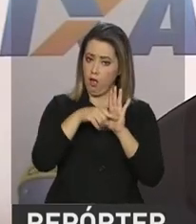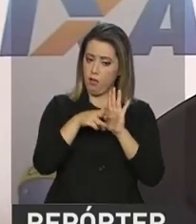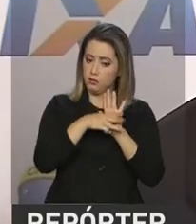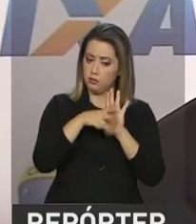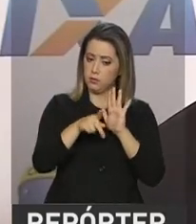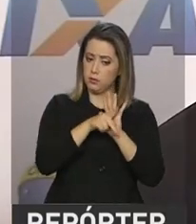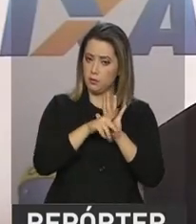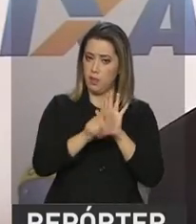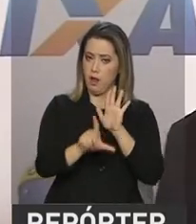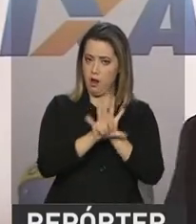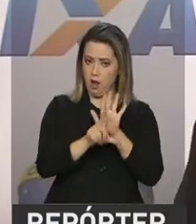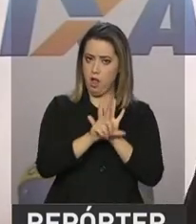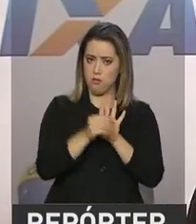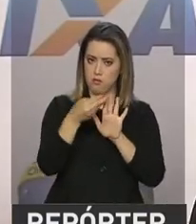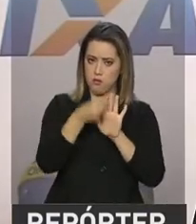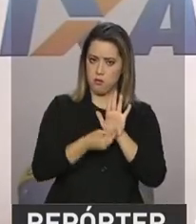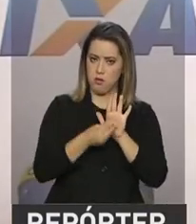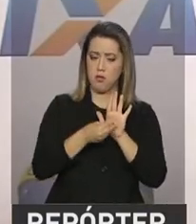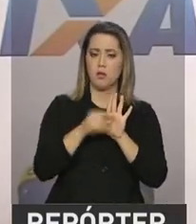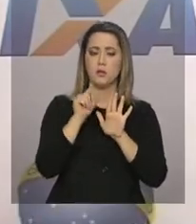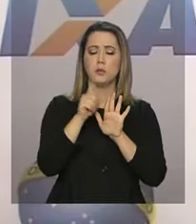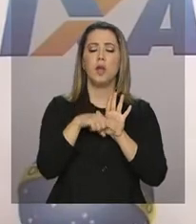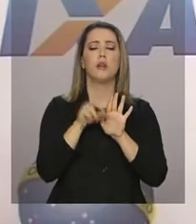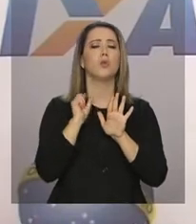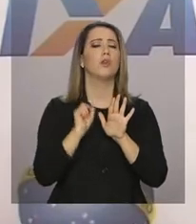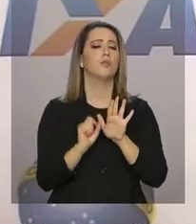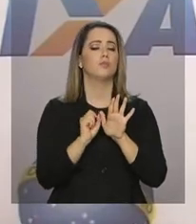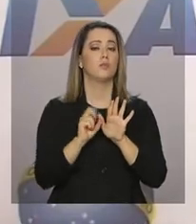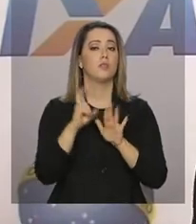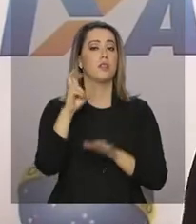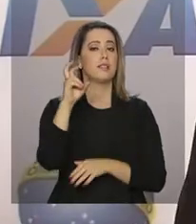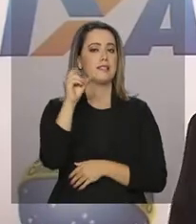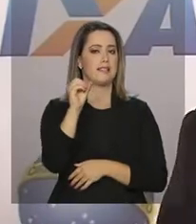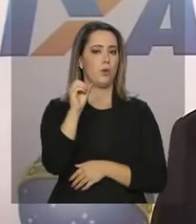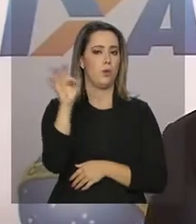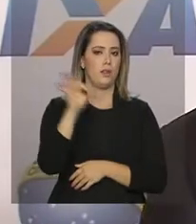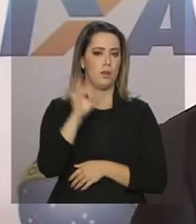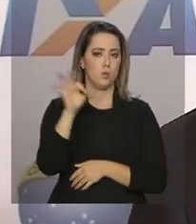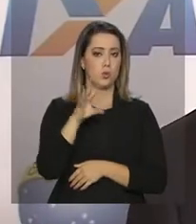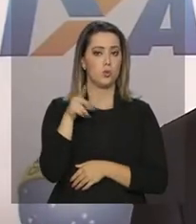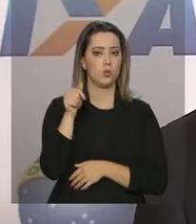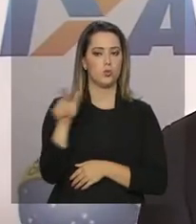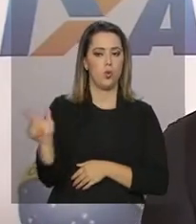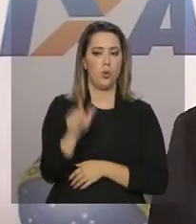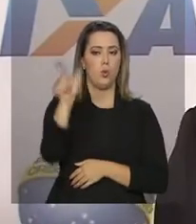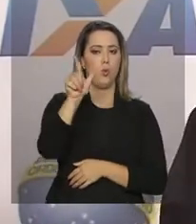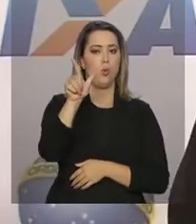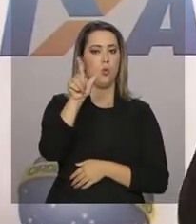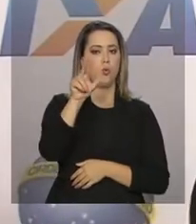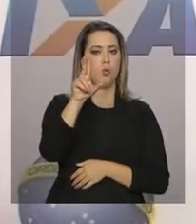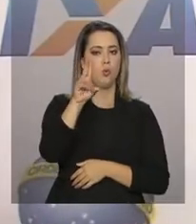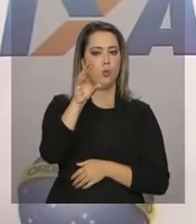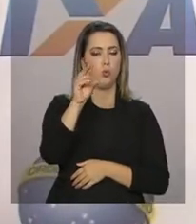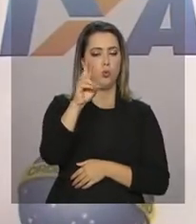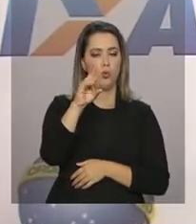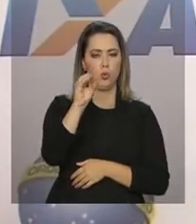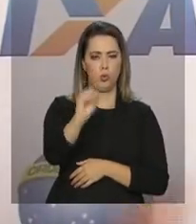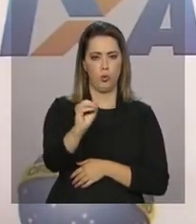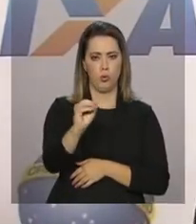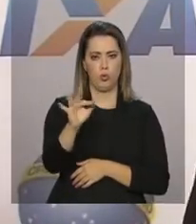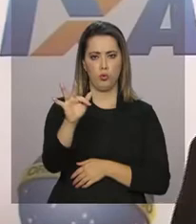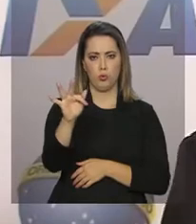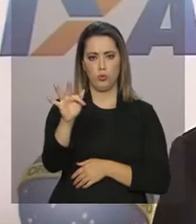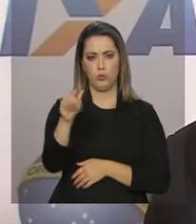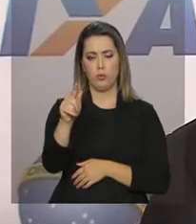nana lei que transformou em lei é que 50% do lucro líquido do fundo de garantia será distribuído a